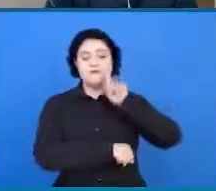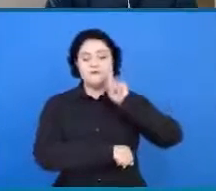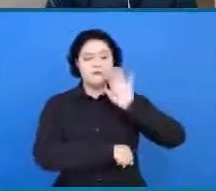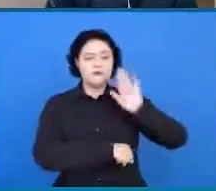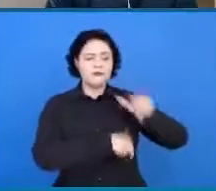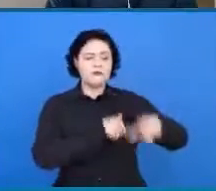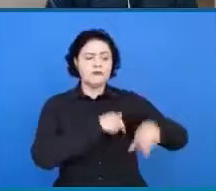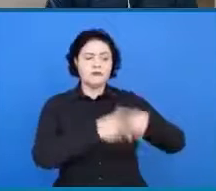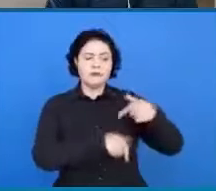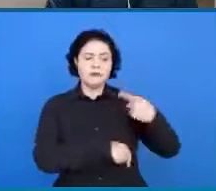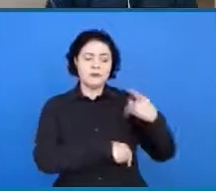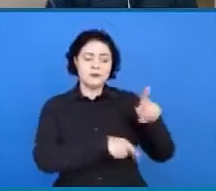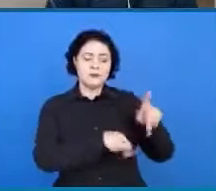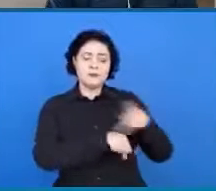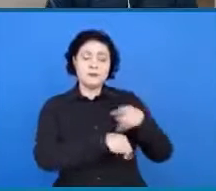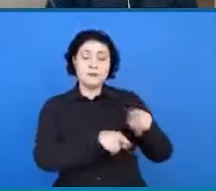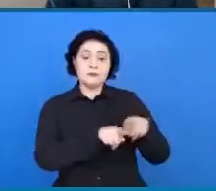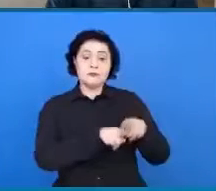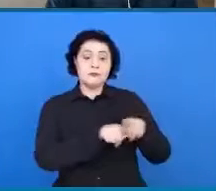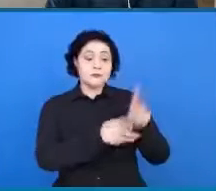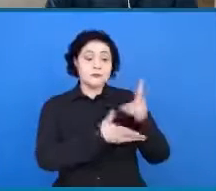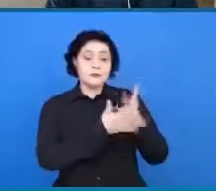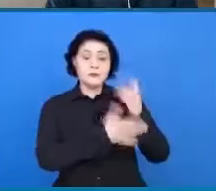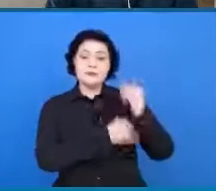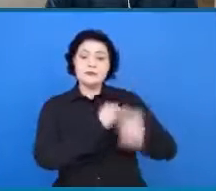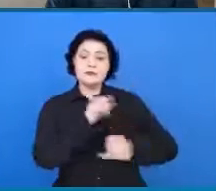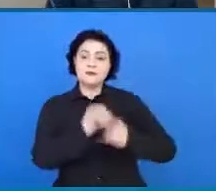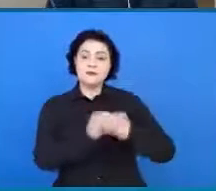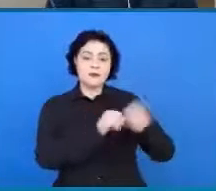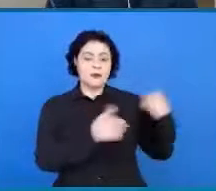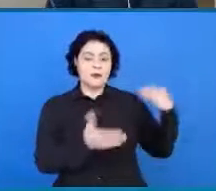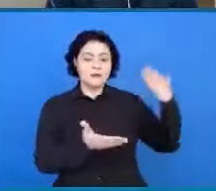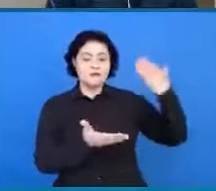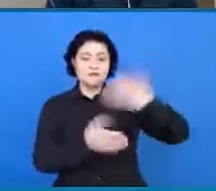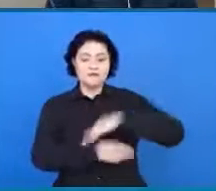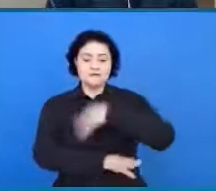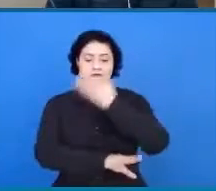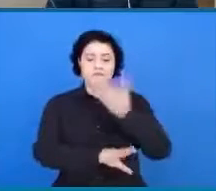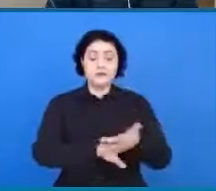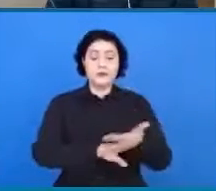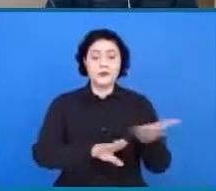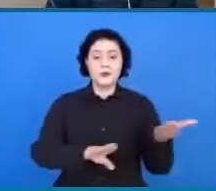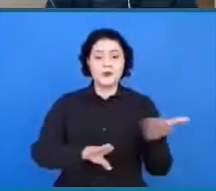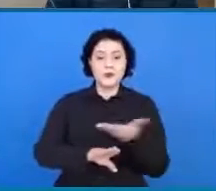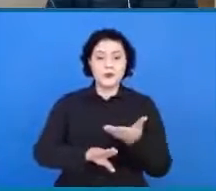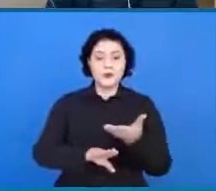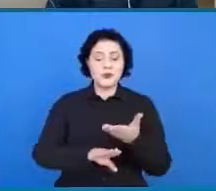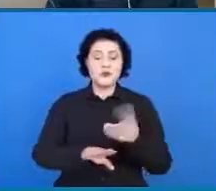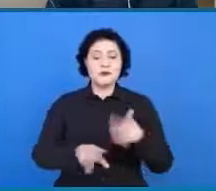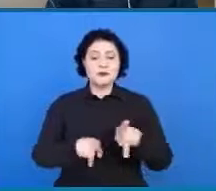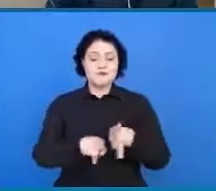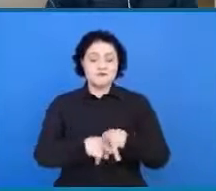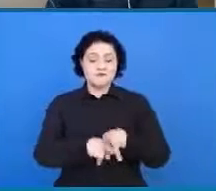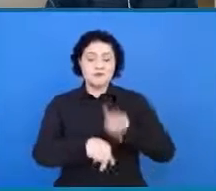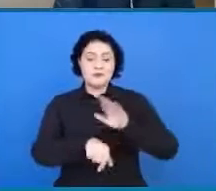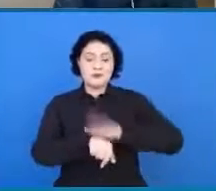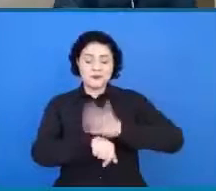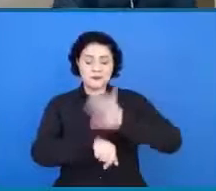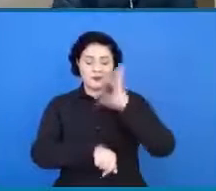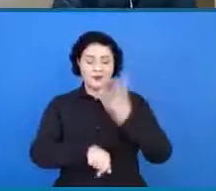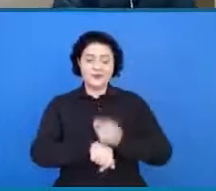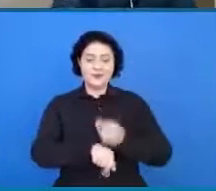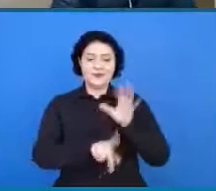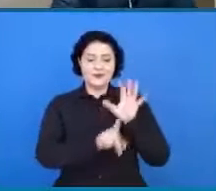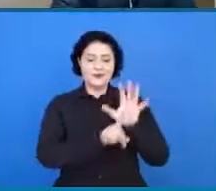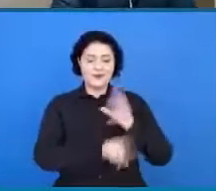algum tempo e diz que ele ouve pela internet até hoje e que o Momento Espírita teve influência Direta em